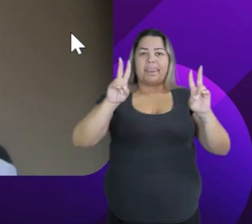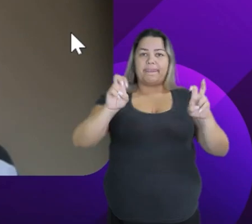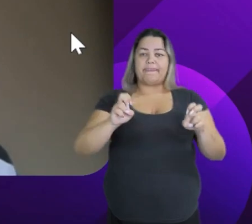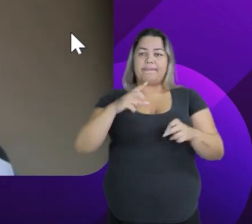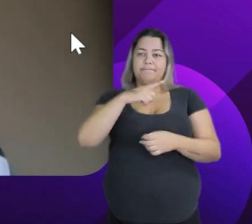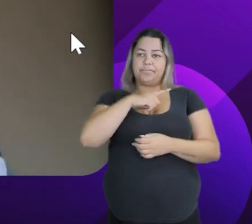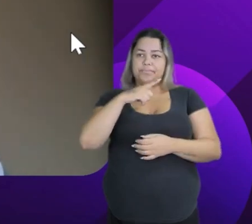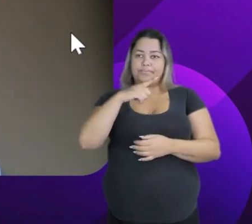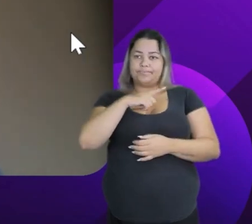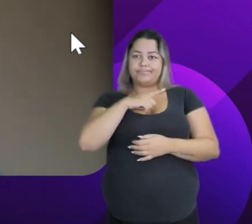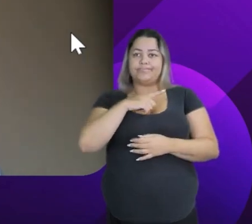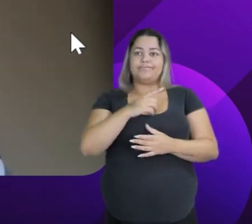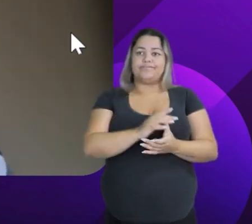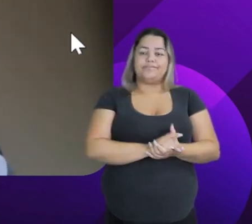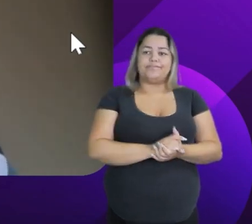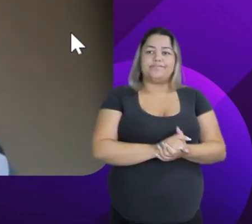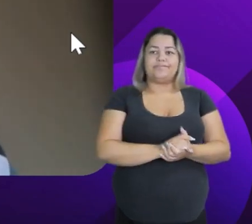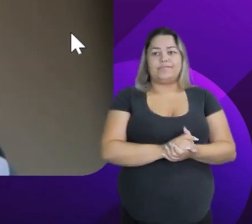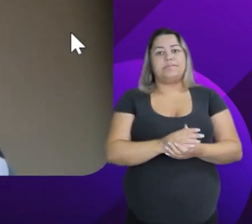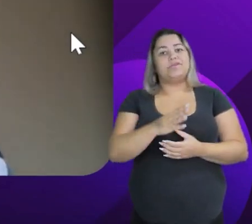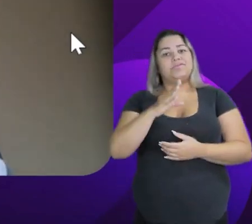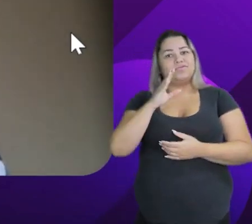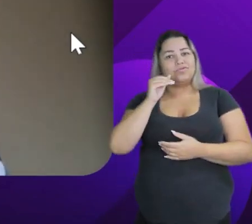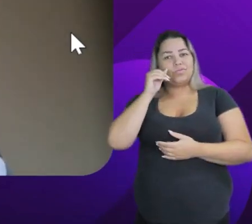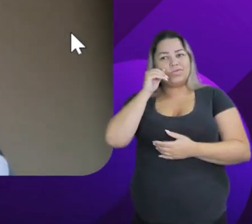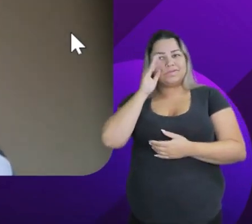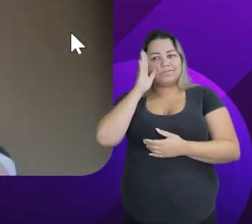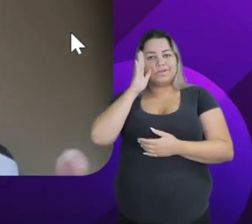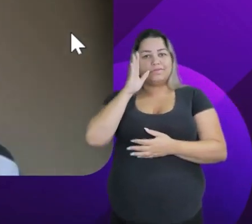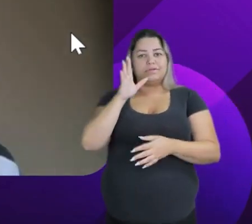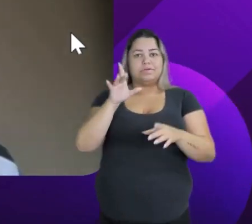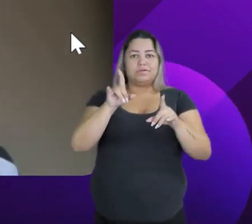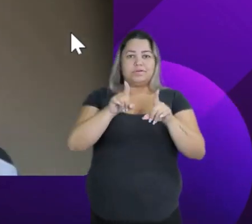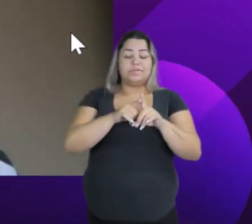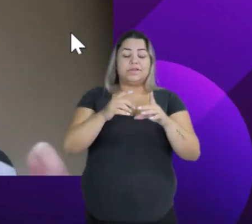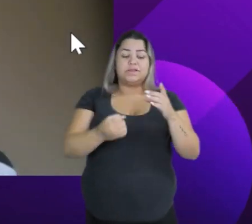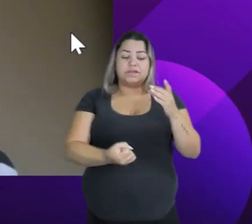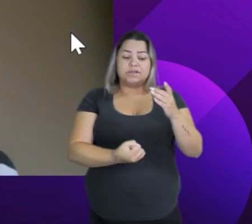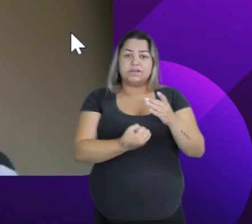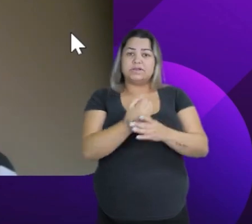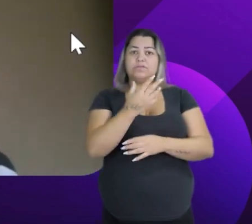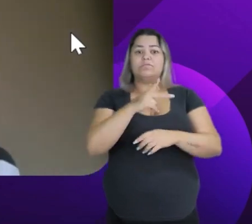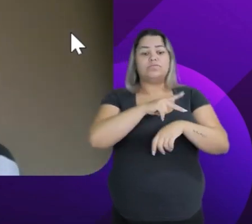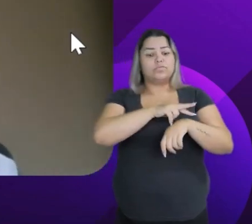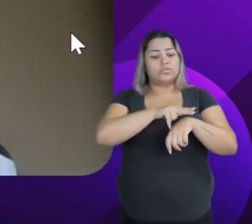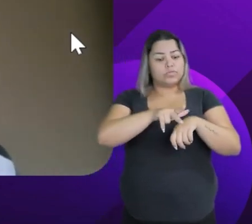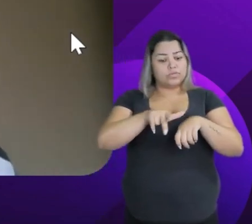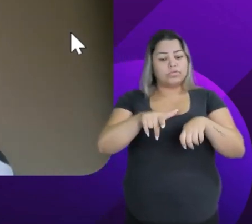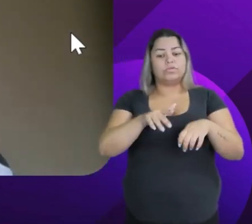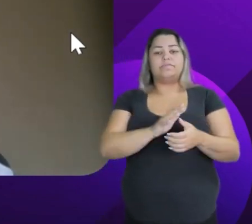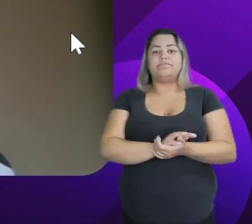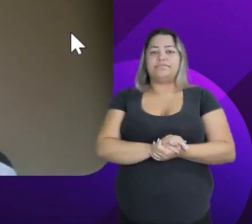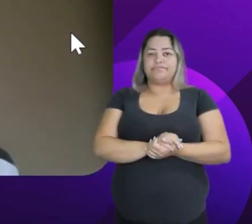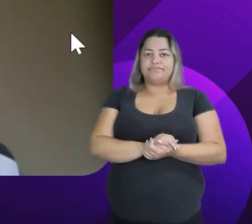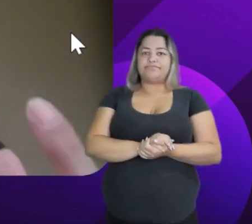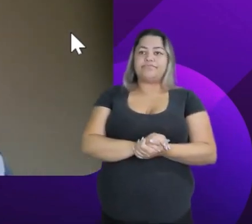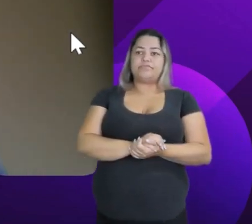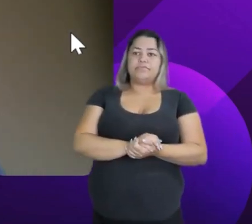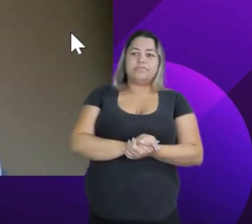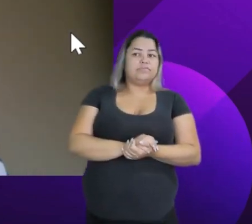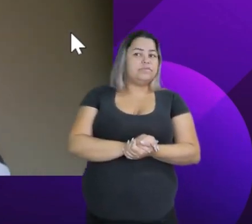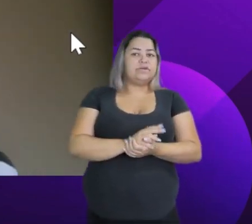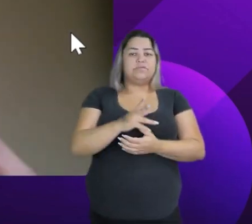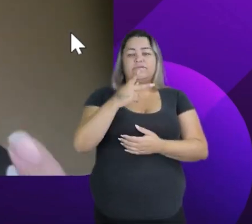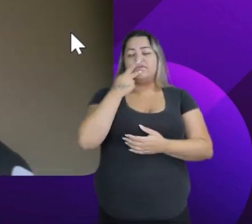tem baixo nível de conhecimento, a gente acaba criando muitos estigmas, né, para não